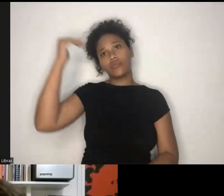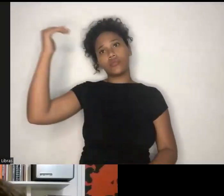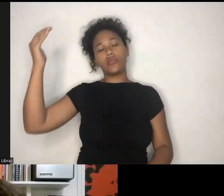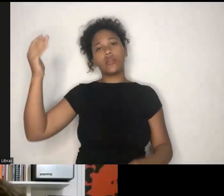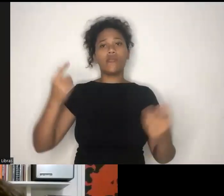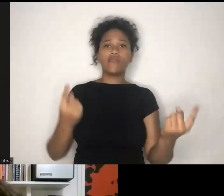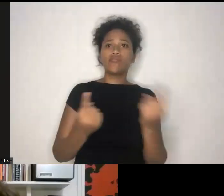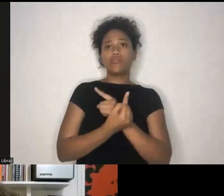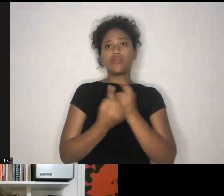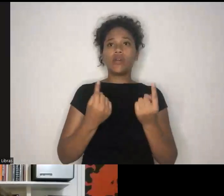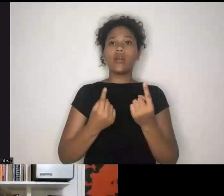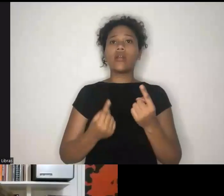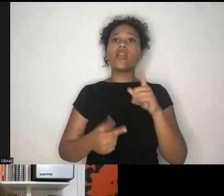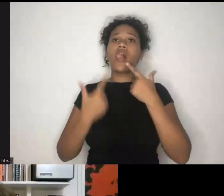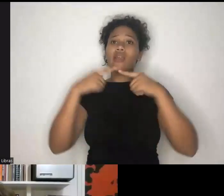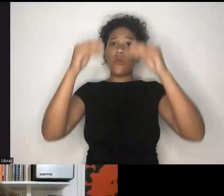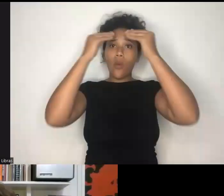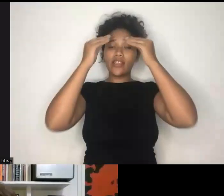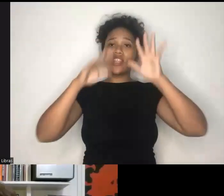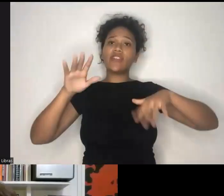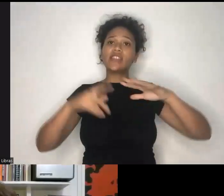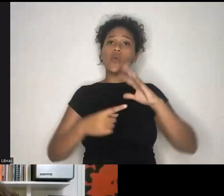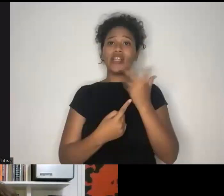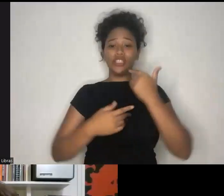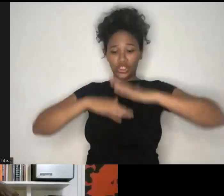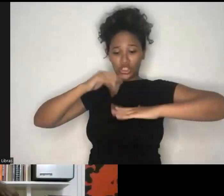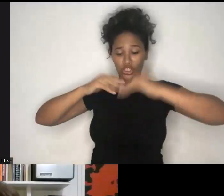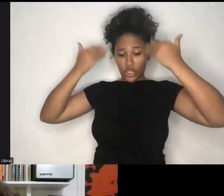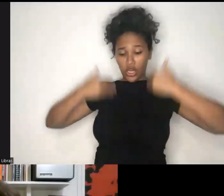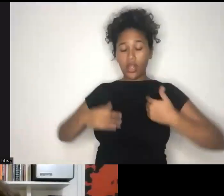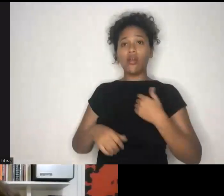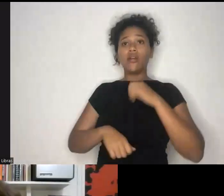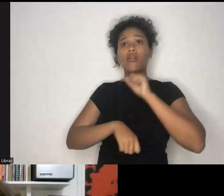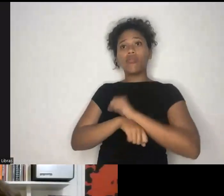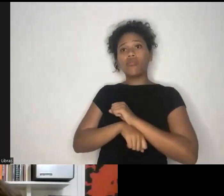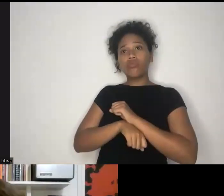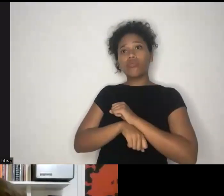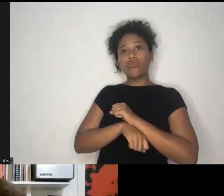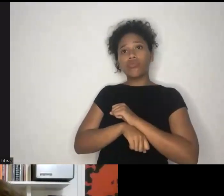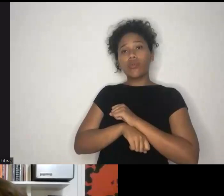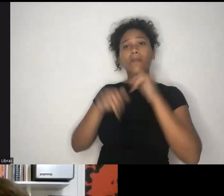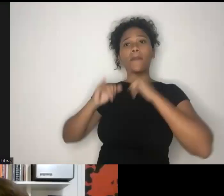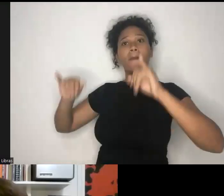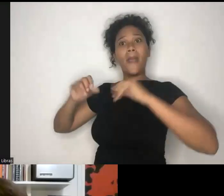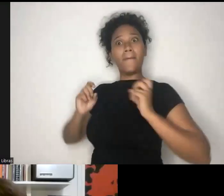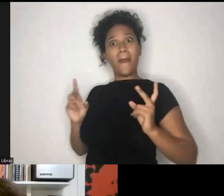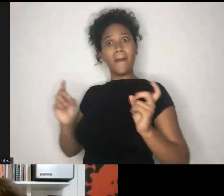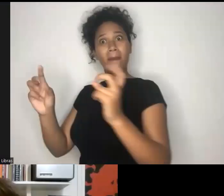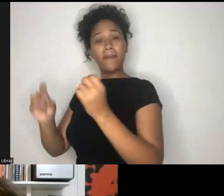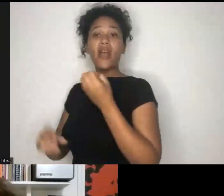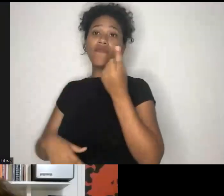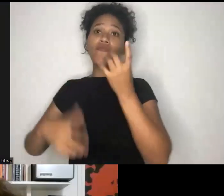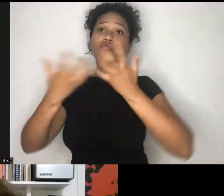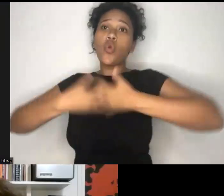estacionam na linguagem não só porque eles gostam daquela linguagem é porque ela deu certo comercialmente falando então assim eu